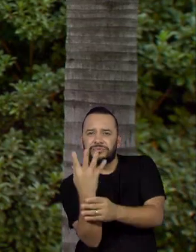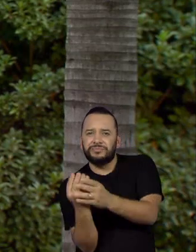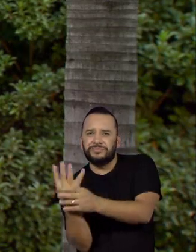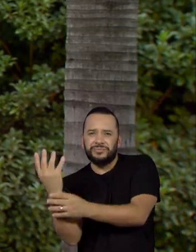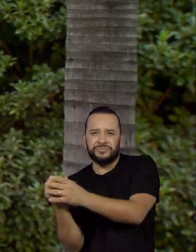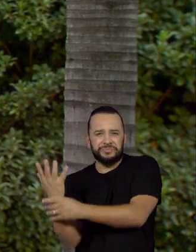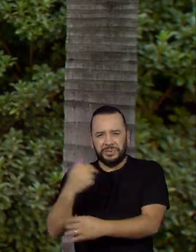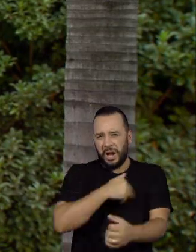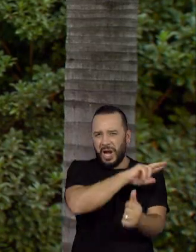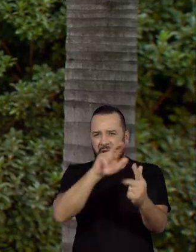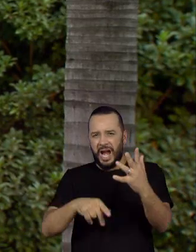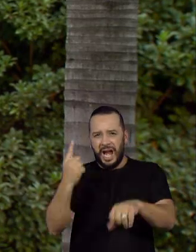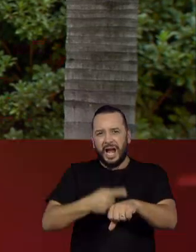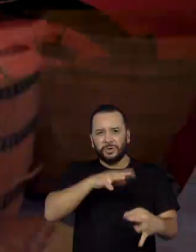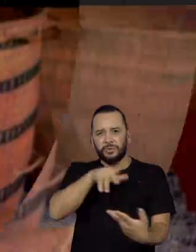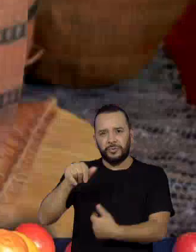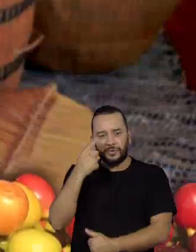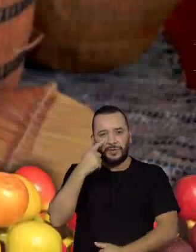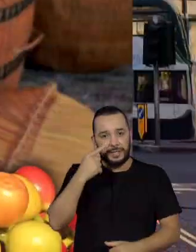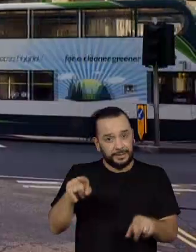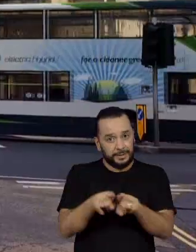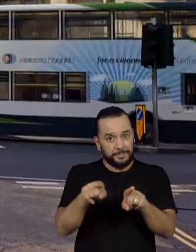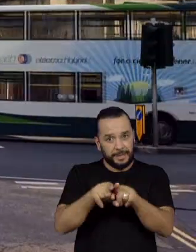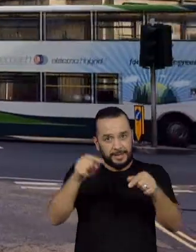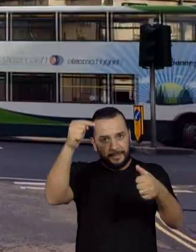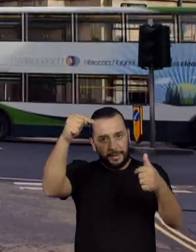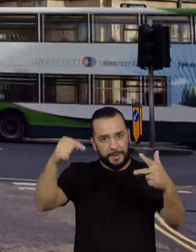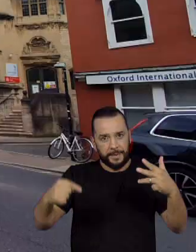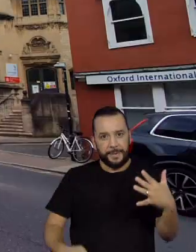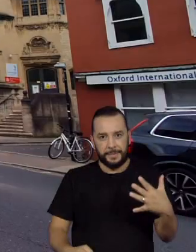mundo. E você vai ver também.